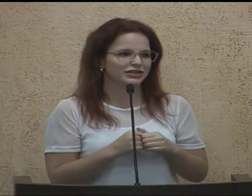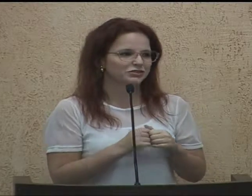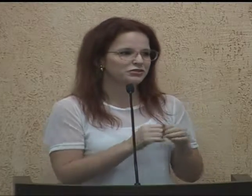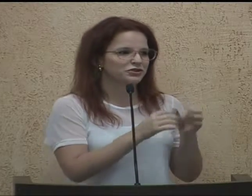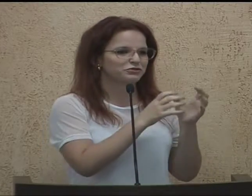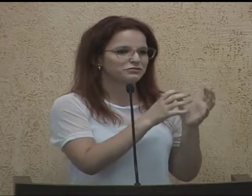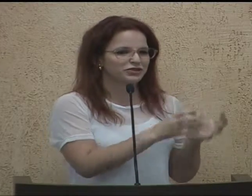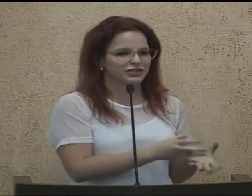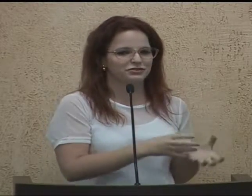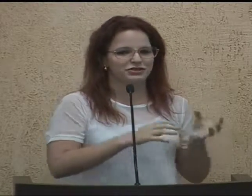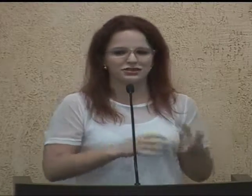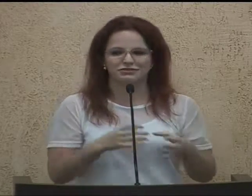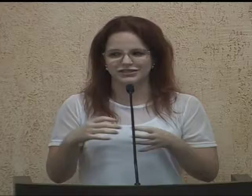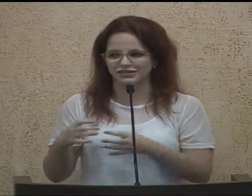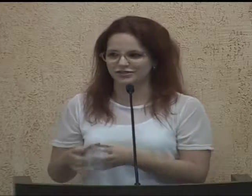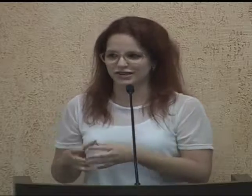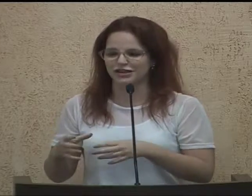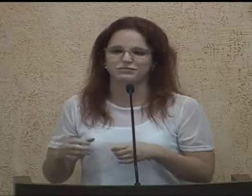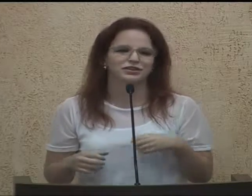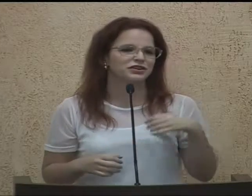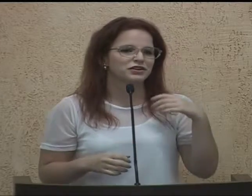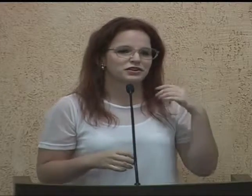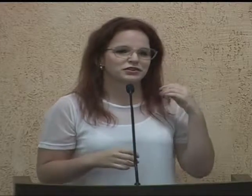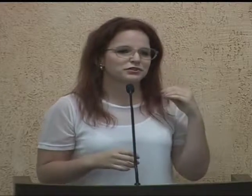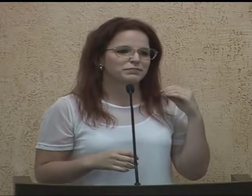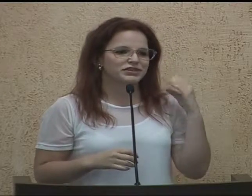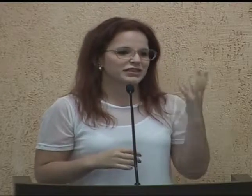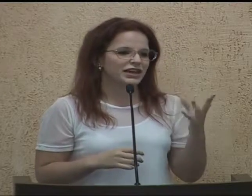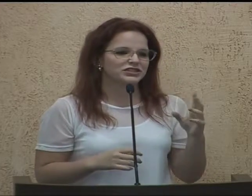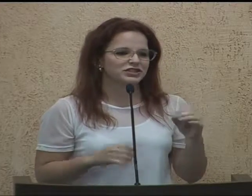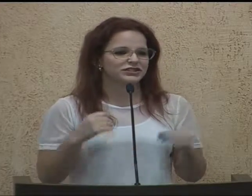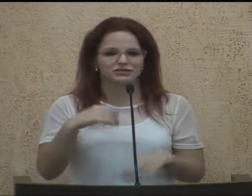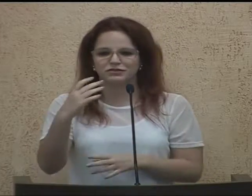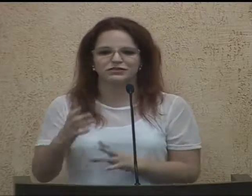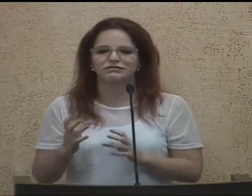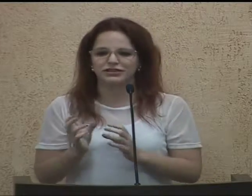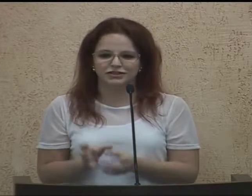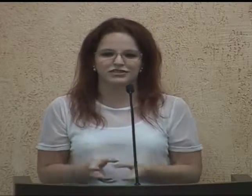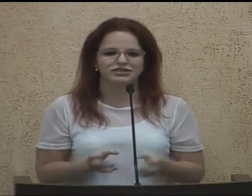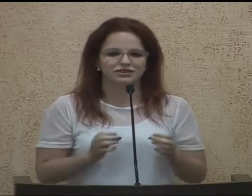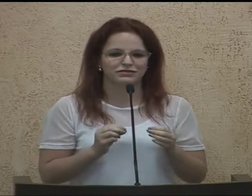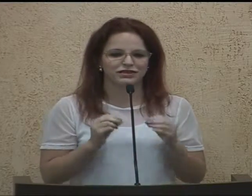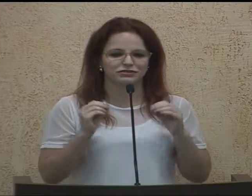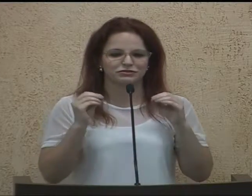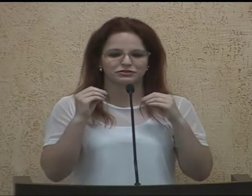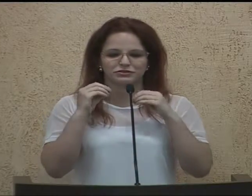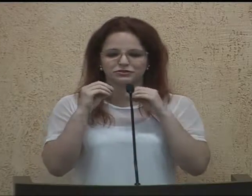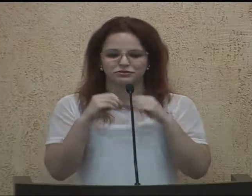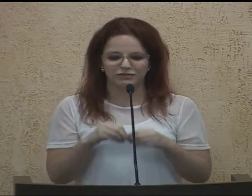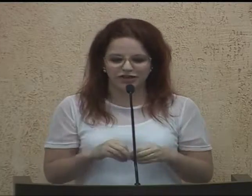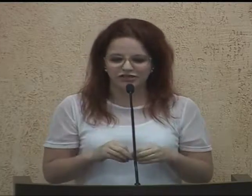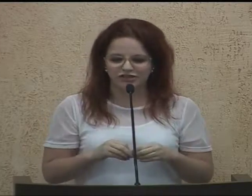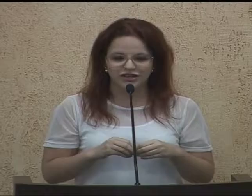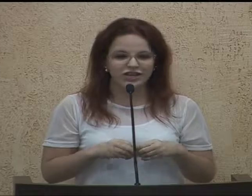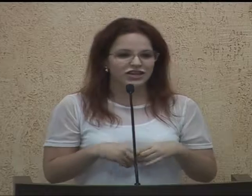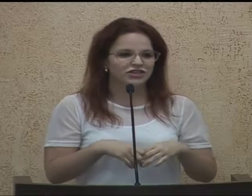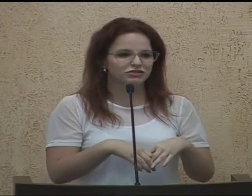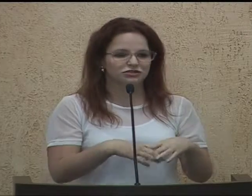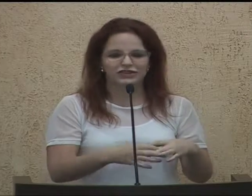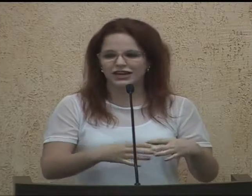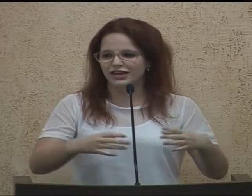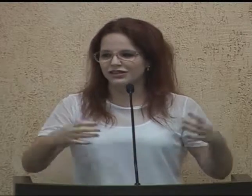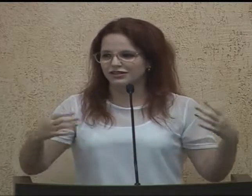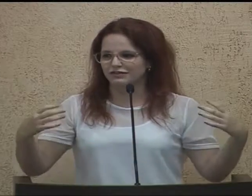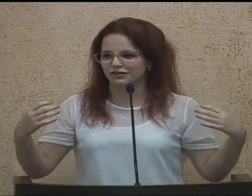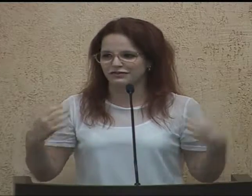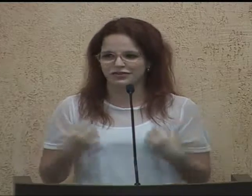está falando do portador da doença de Alzheimer, do paciente que desenvolveu. Não, a gente está falando do doente e de